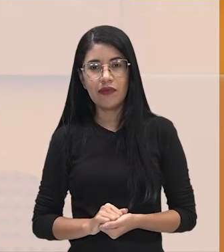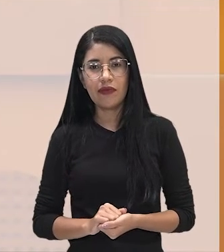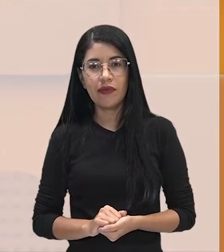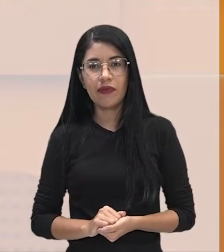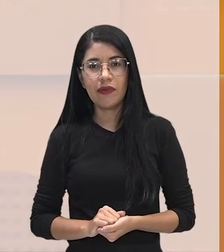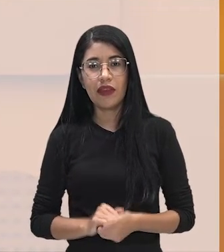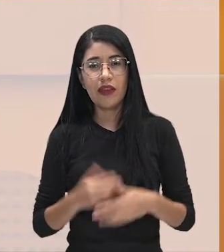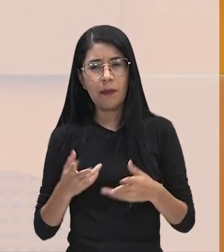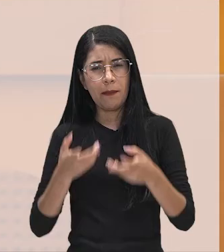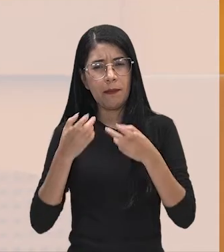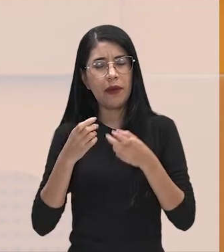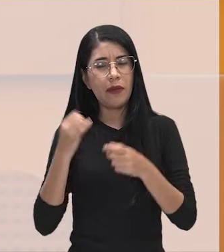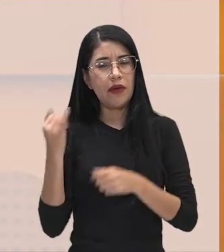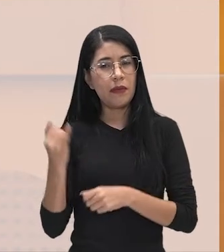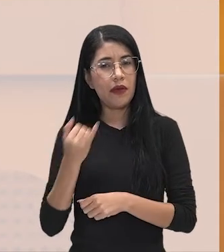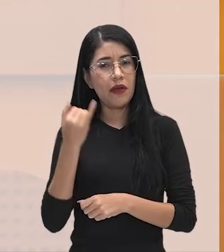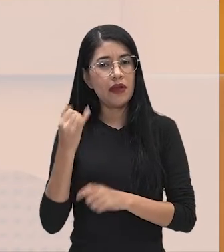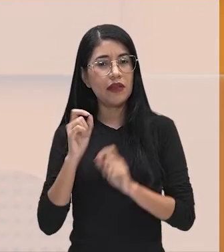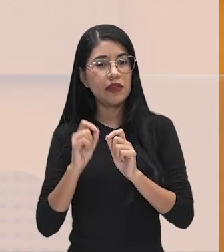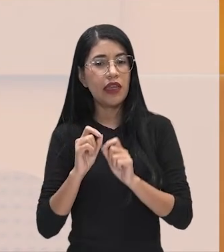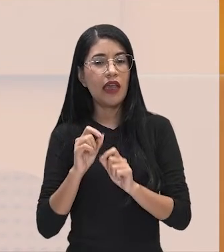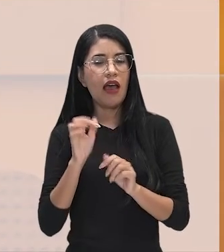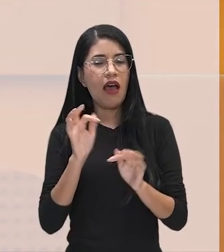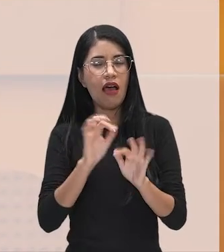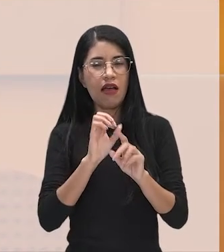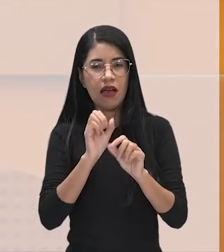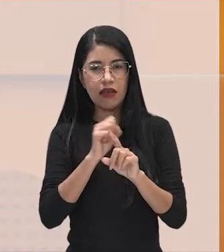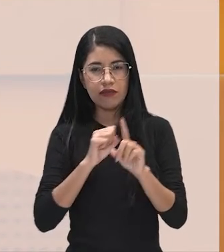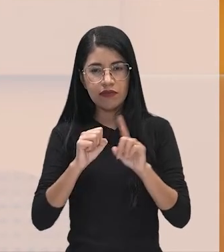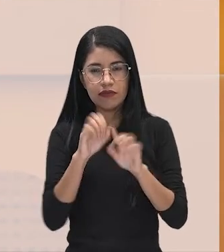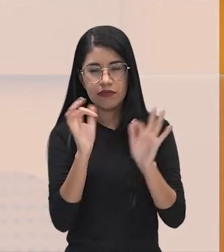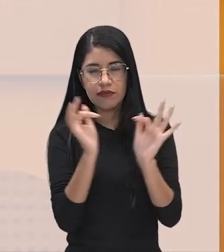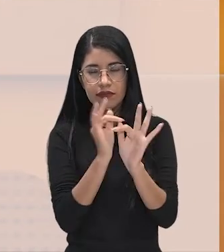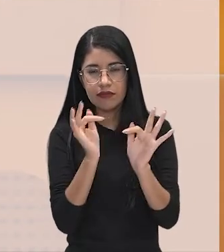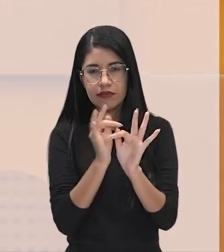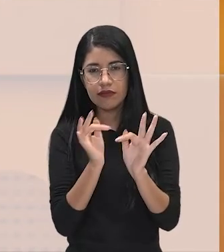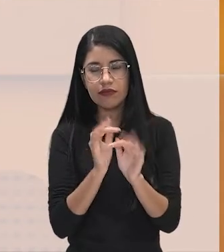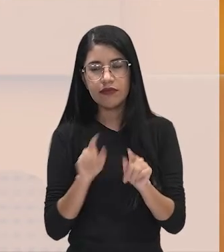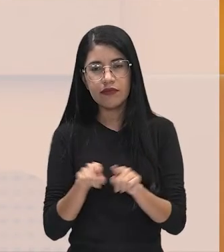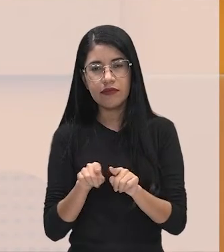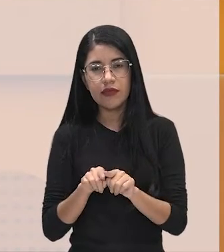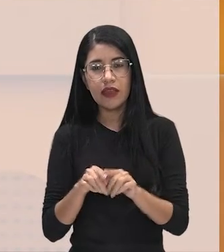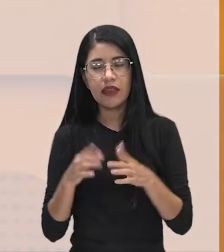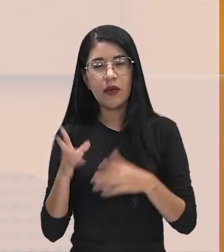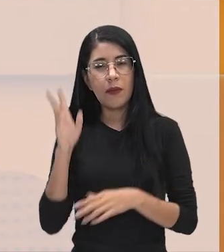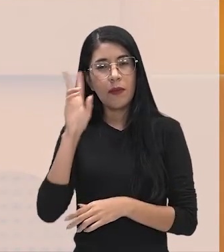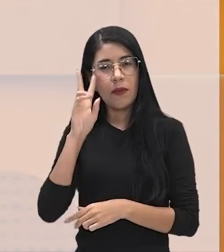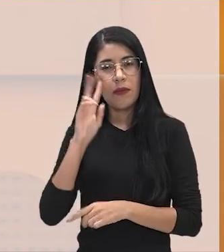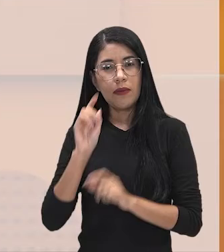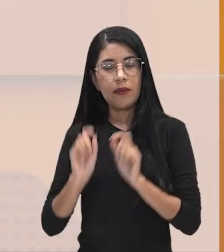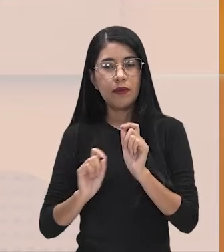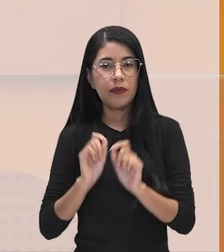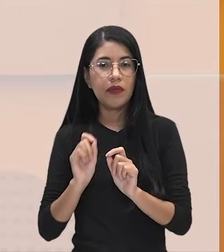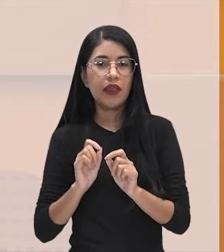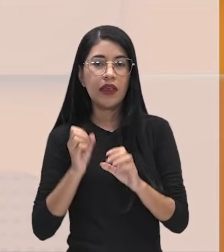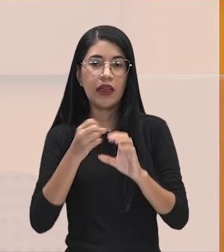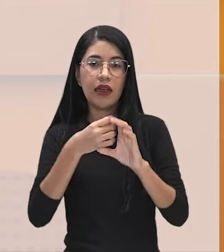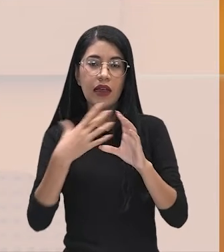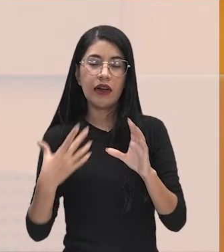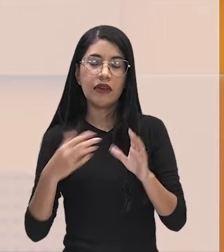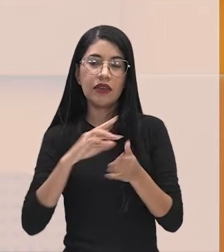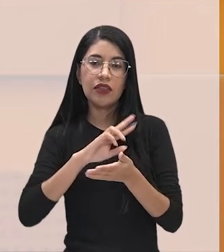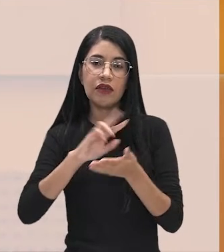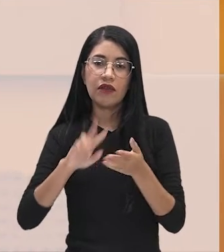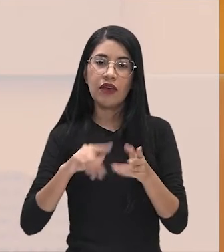aí a importância, né, dessa civilização. E agora vamos, então, para a gente lembrar, então, algumas características